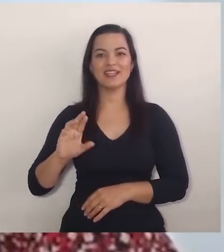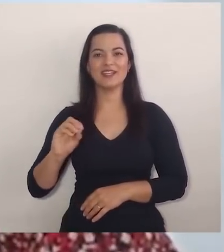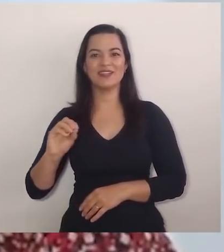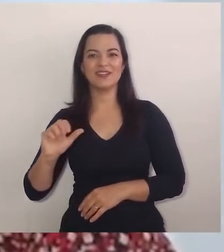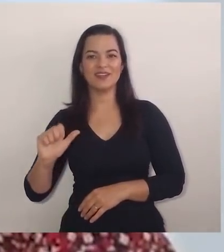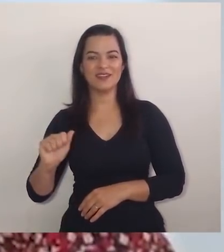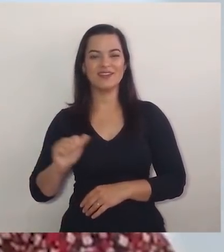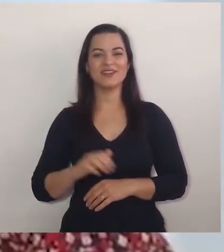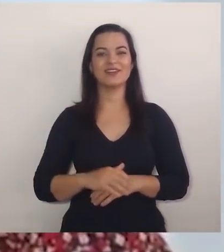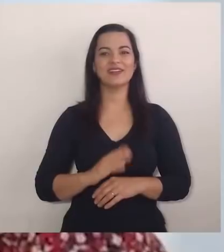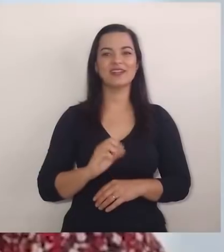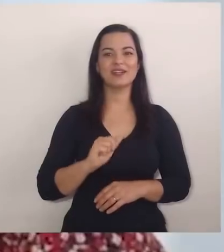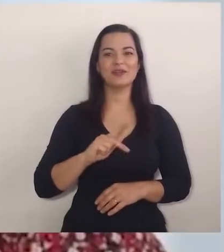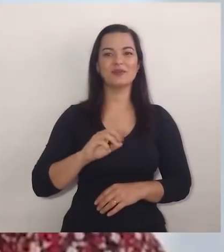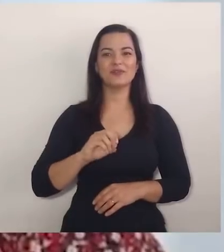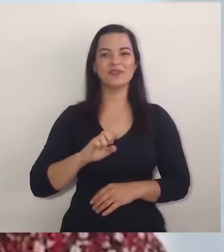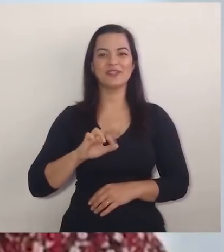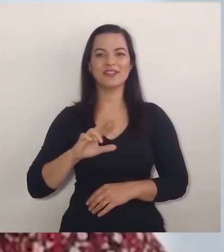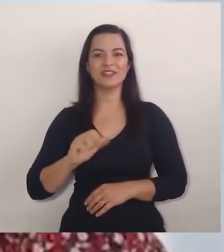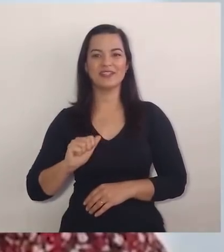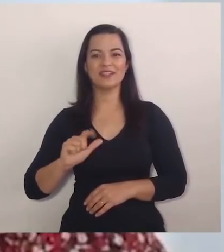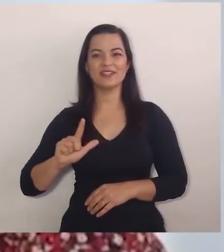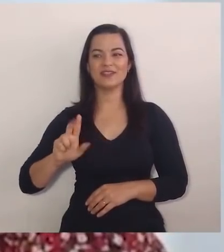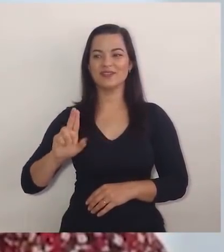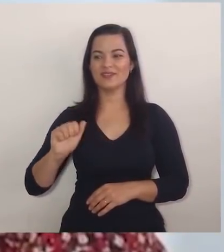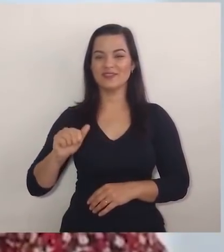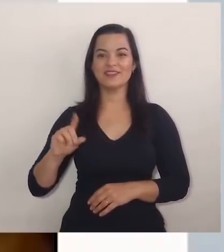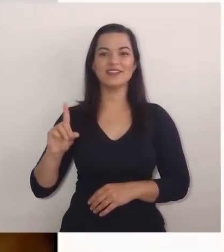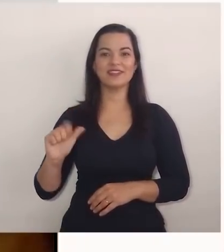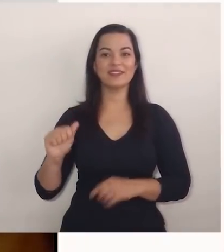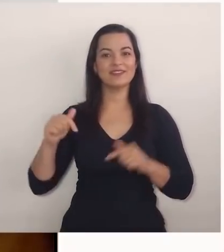Luanda, aqui da cidade de Guarulhos.